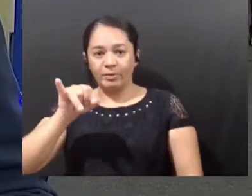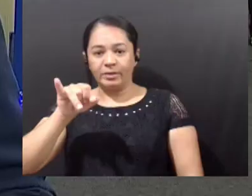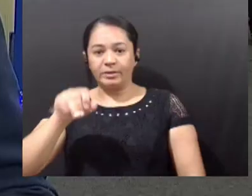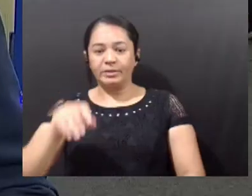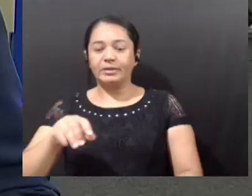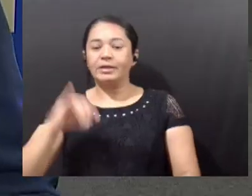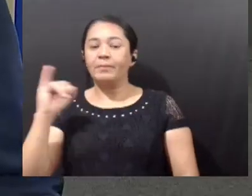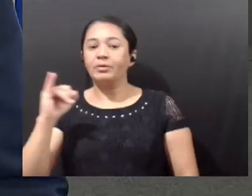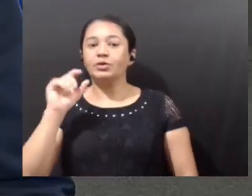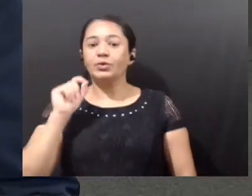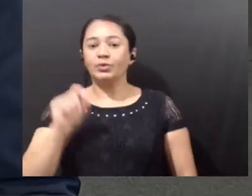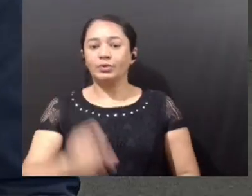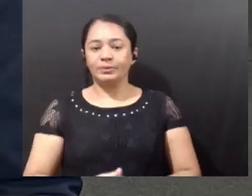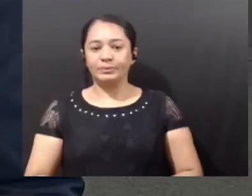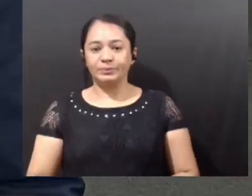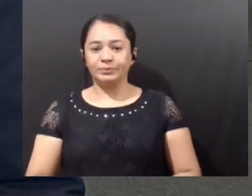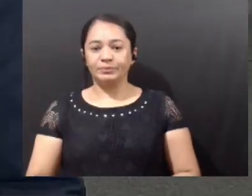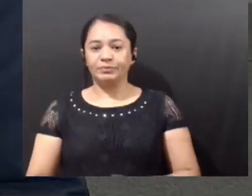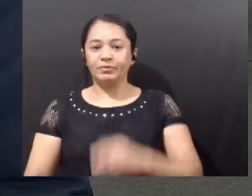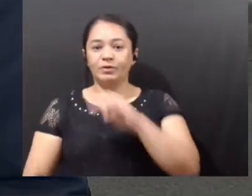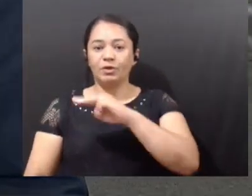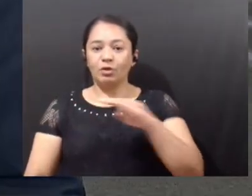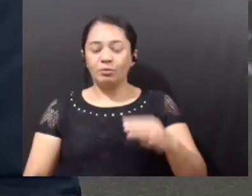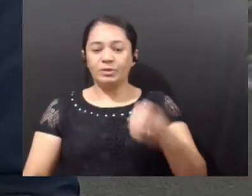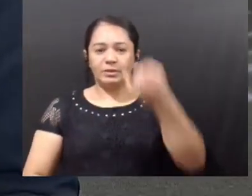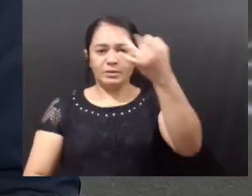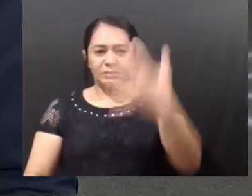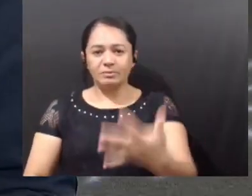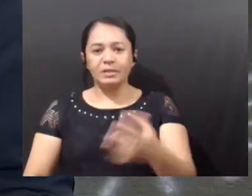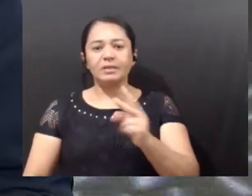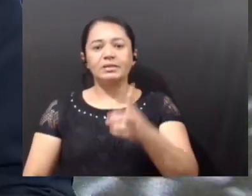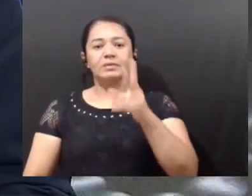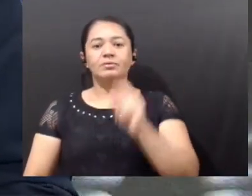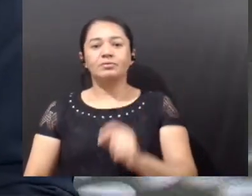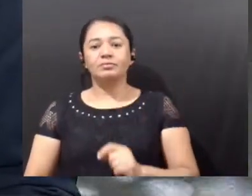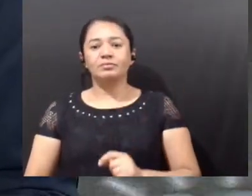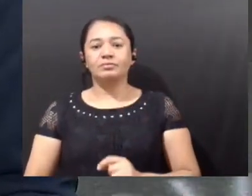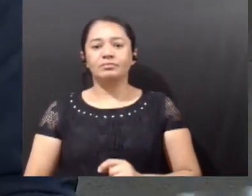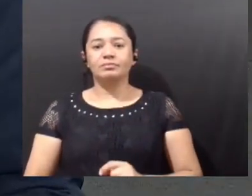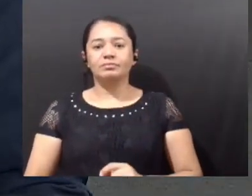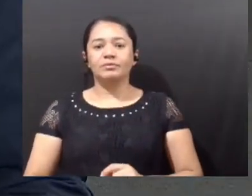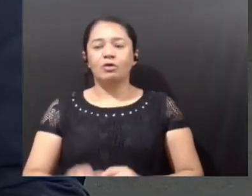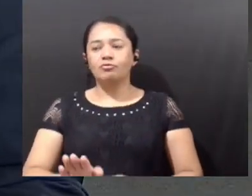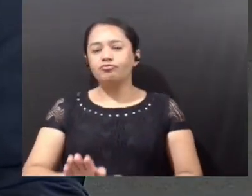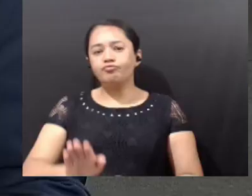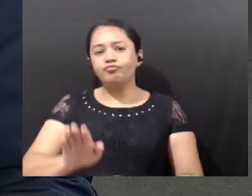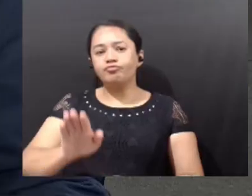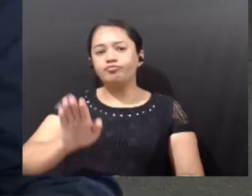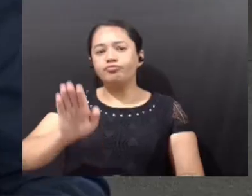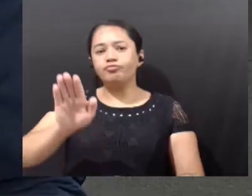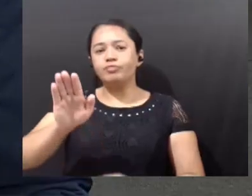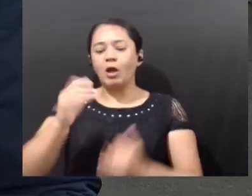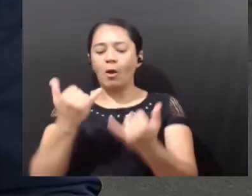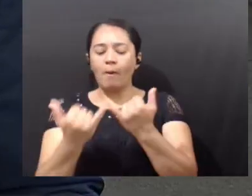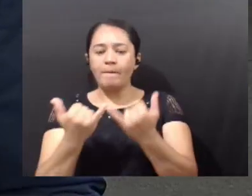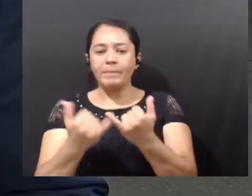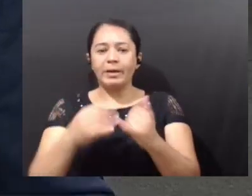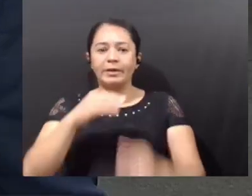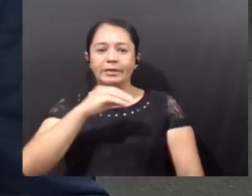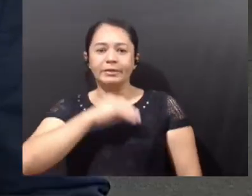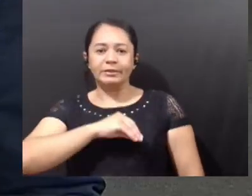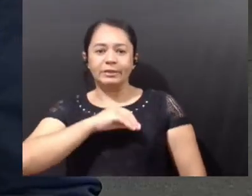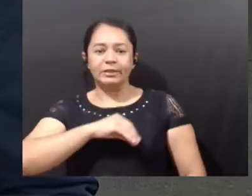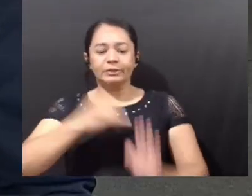que o ministro Márcio França vem defendendo bastante, é uma rampa, como funciona no imposto de renda. Então, às vezes, eu conheço, por exemplo,